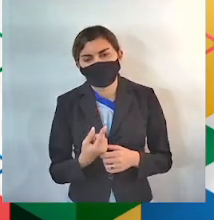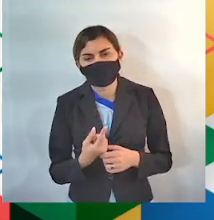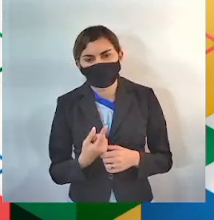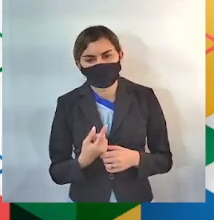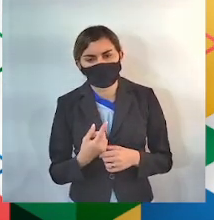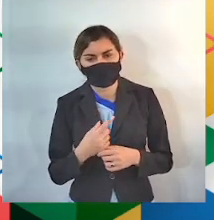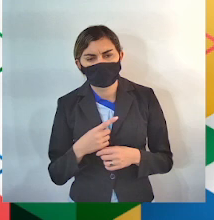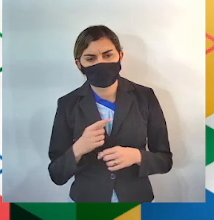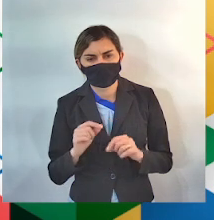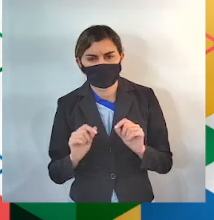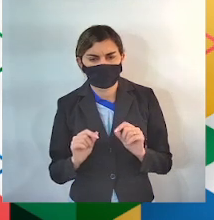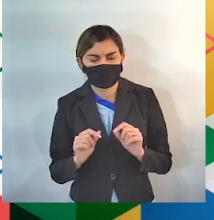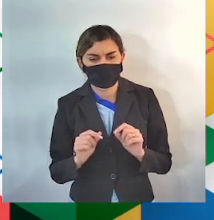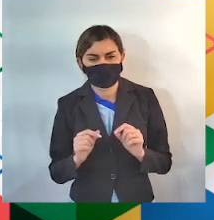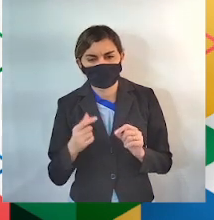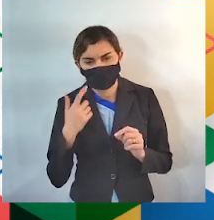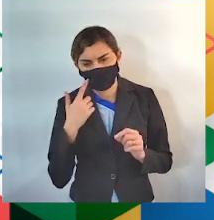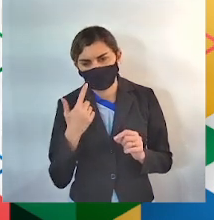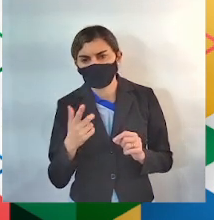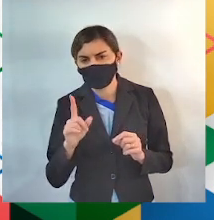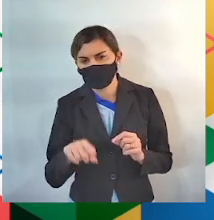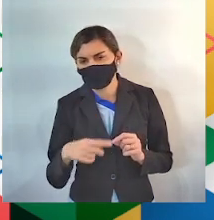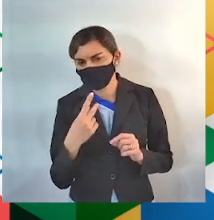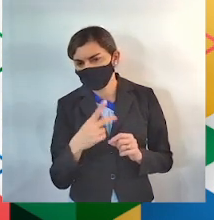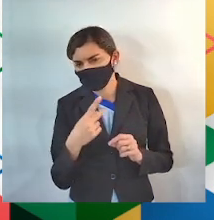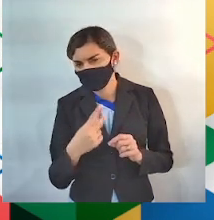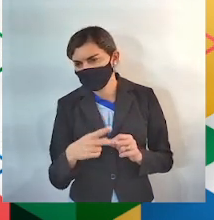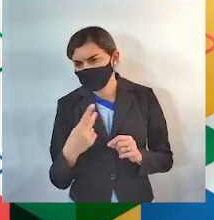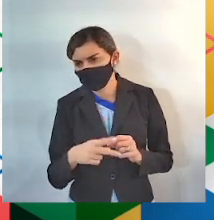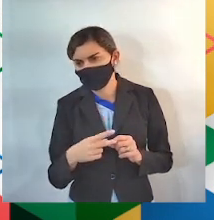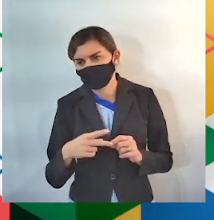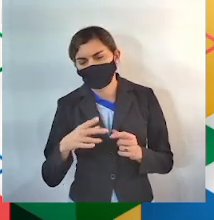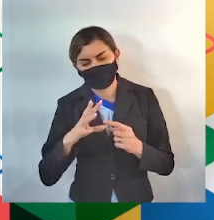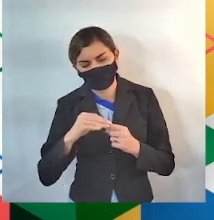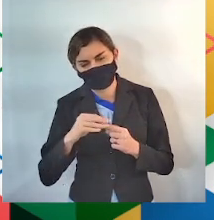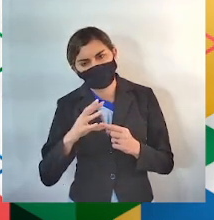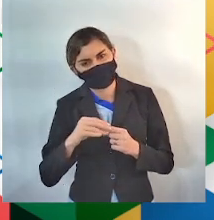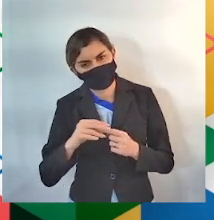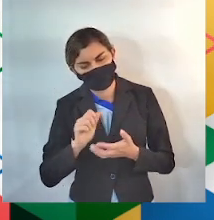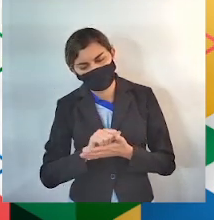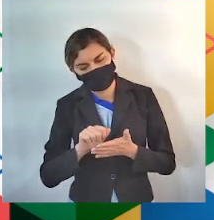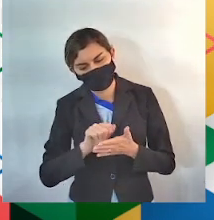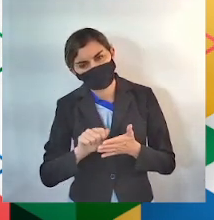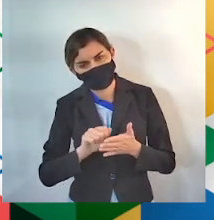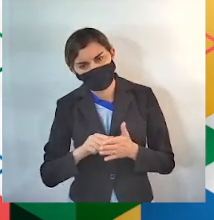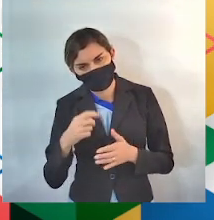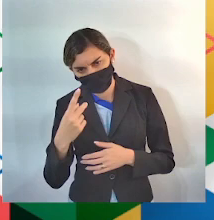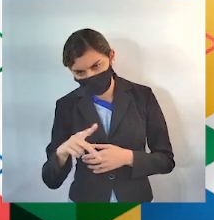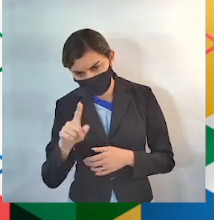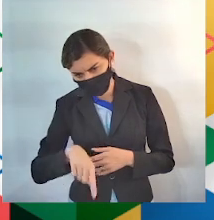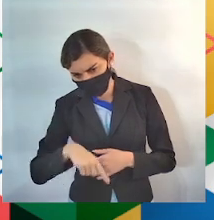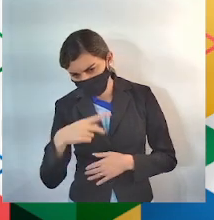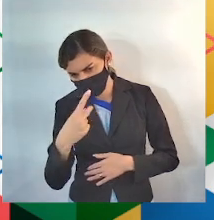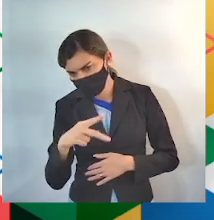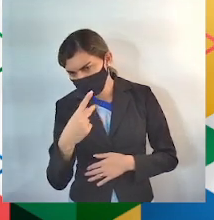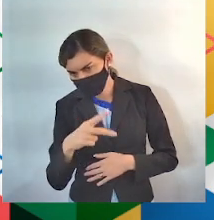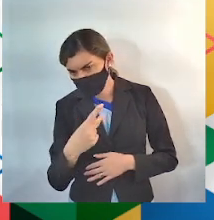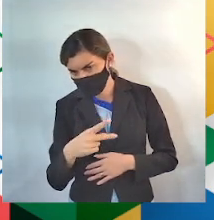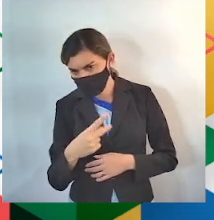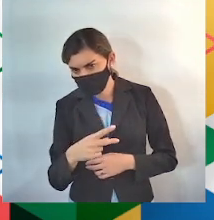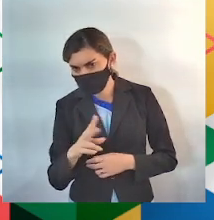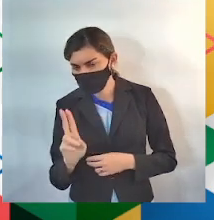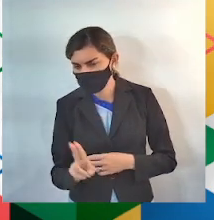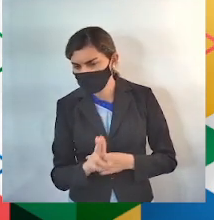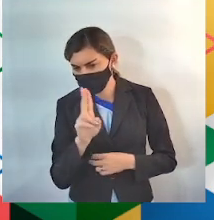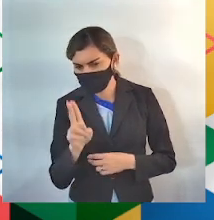This is mine. Essa caneta é sua. Veja a questão ali também do uso